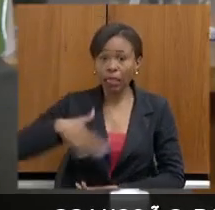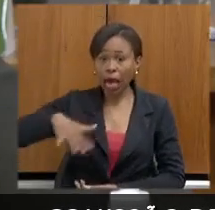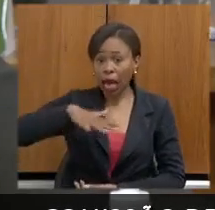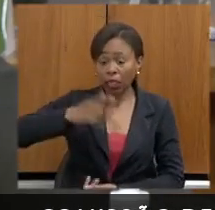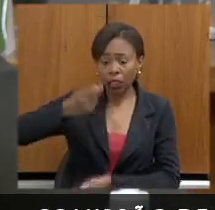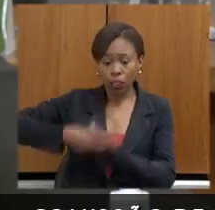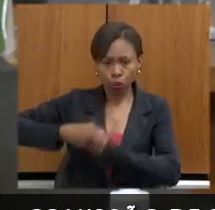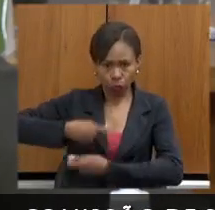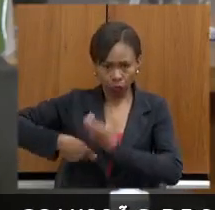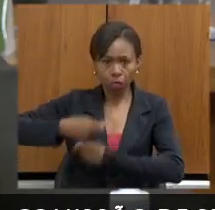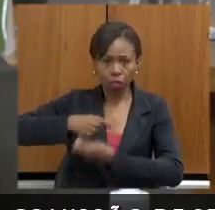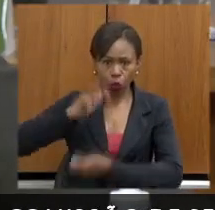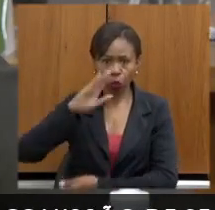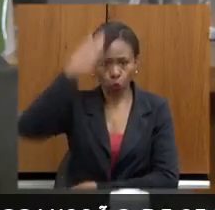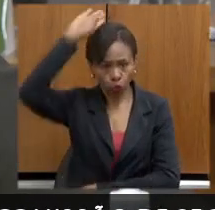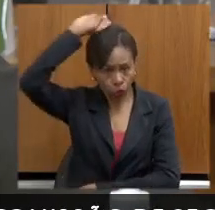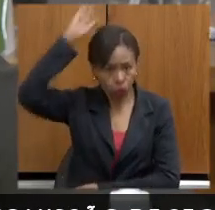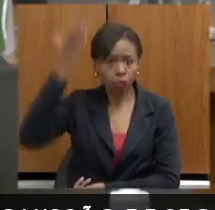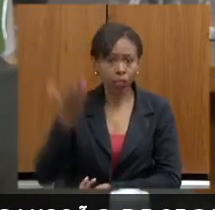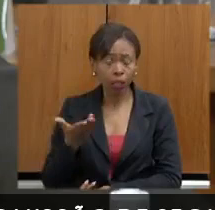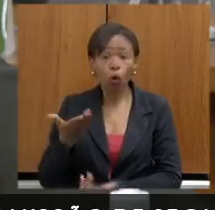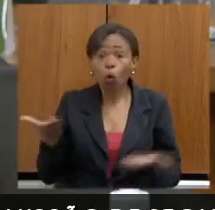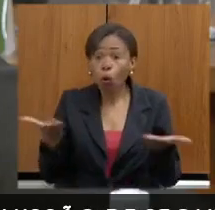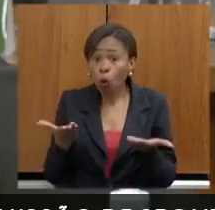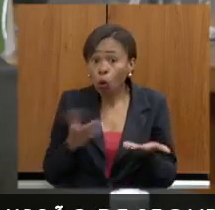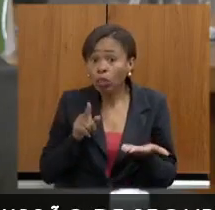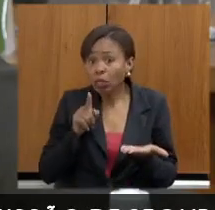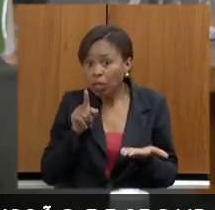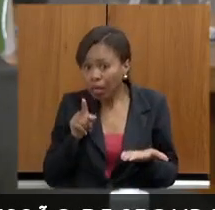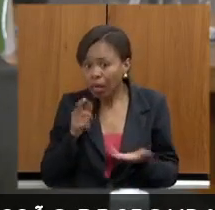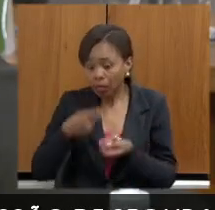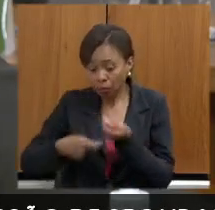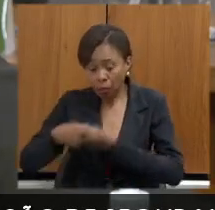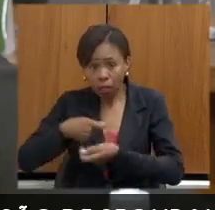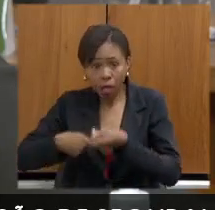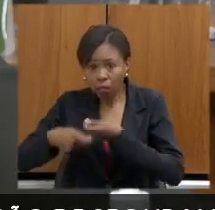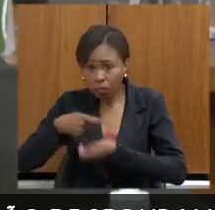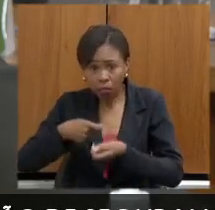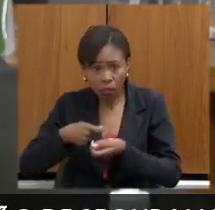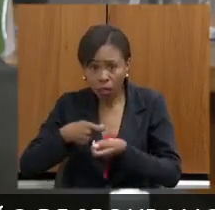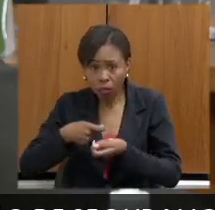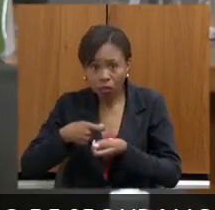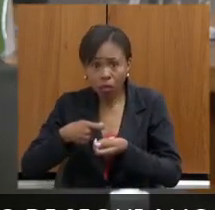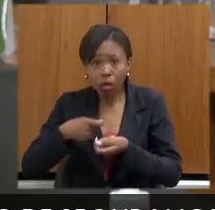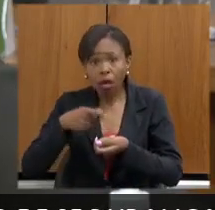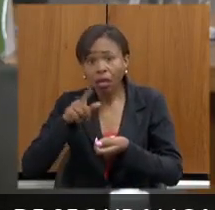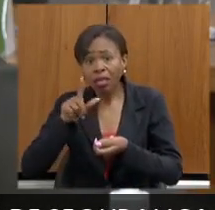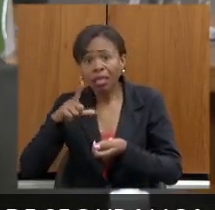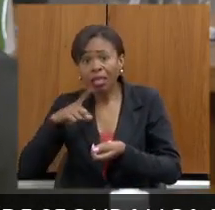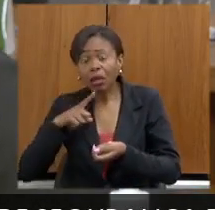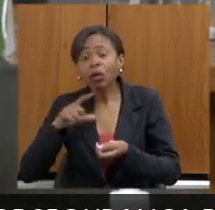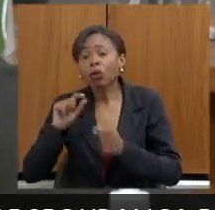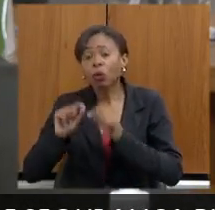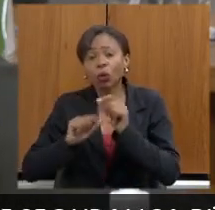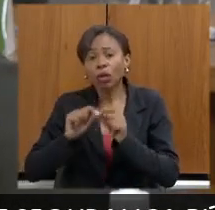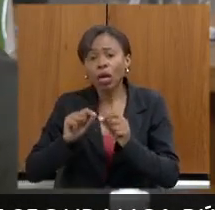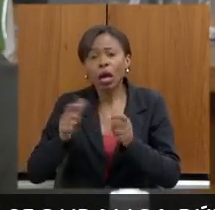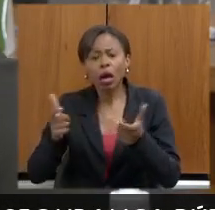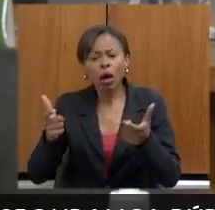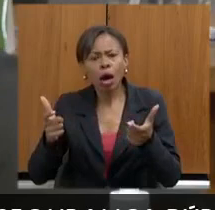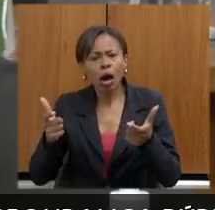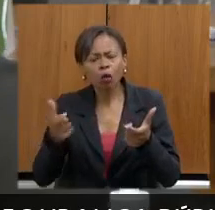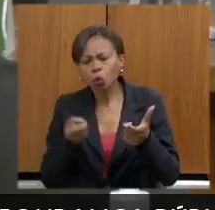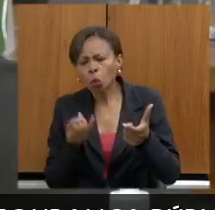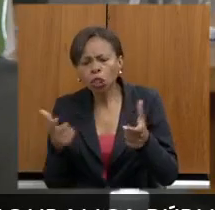administração e aí hoje a nossa administração é absolutamente encho o que nós temos enxugado cada vez mais